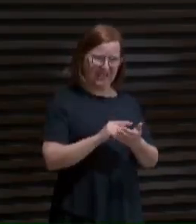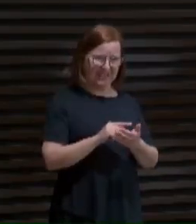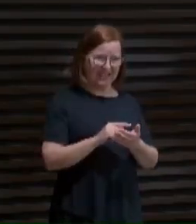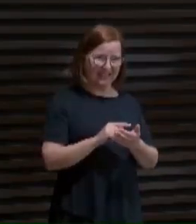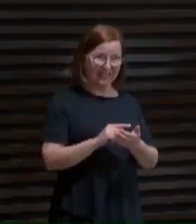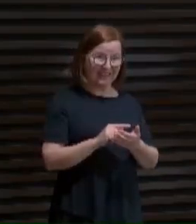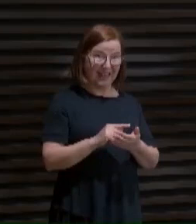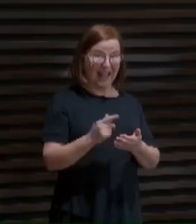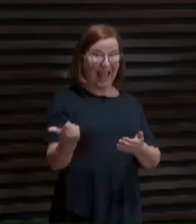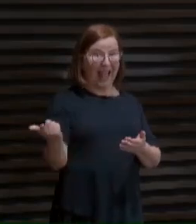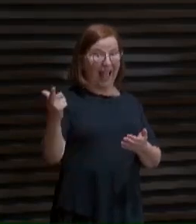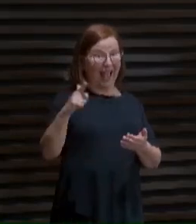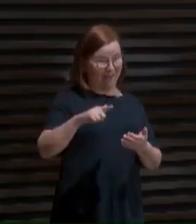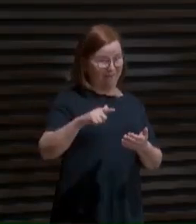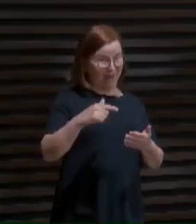próxima?